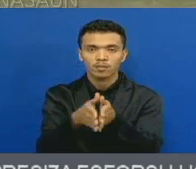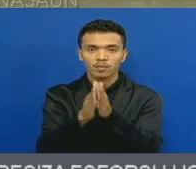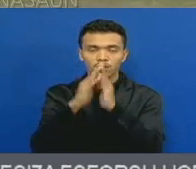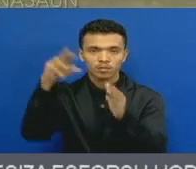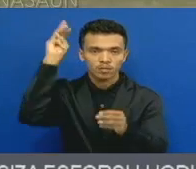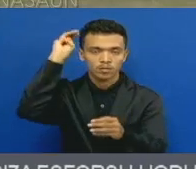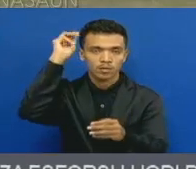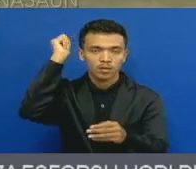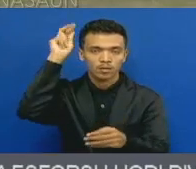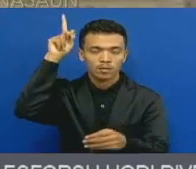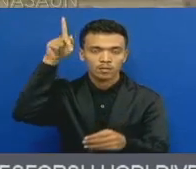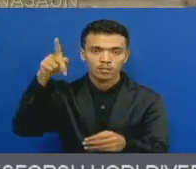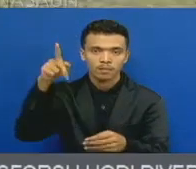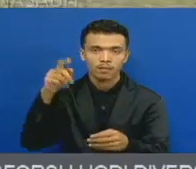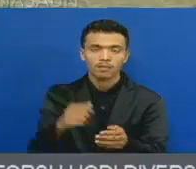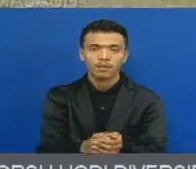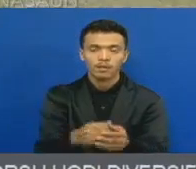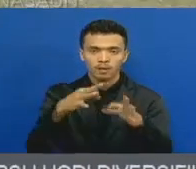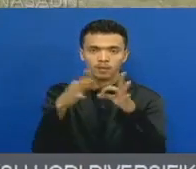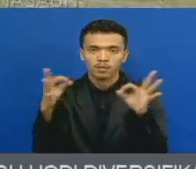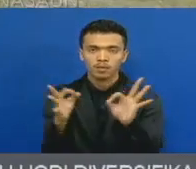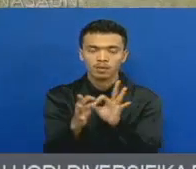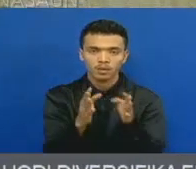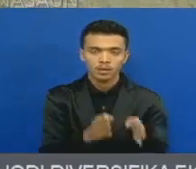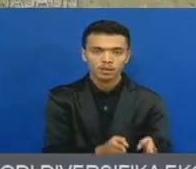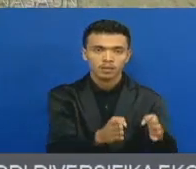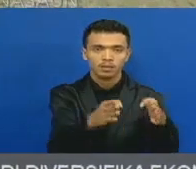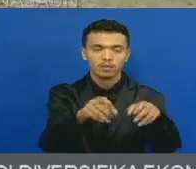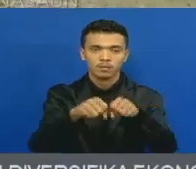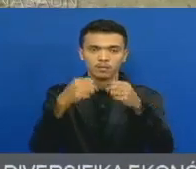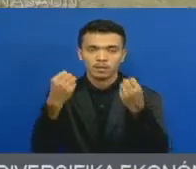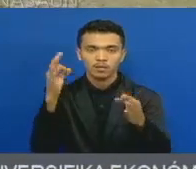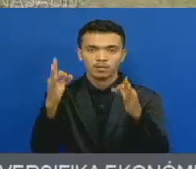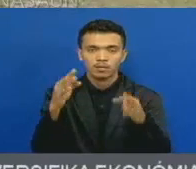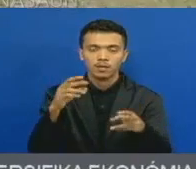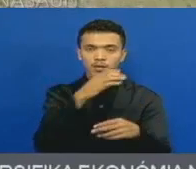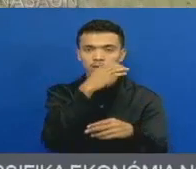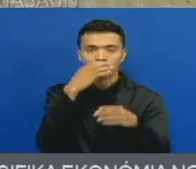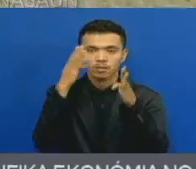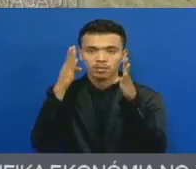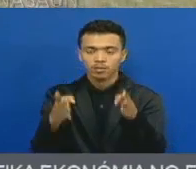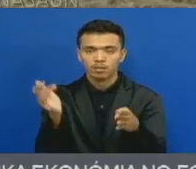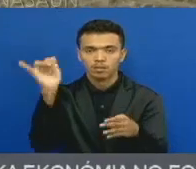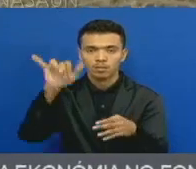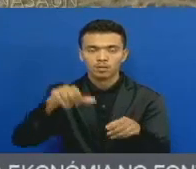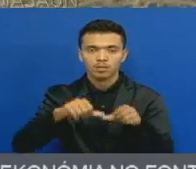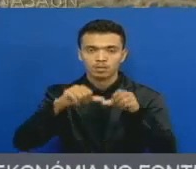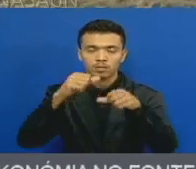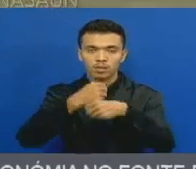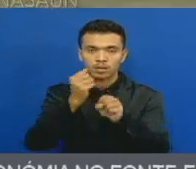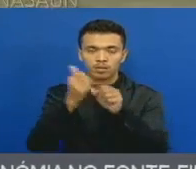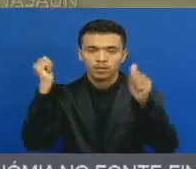do Ministério da Agricultura no Pesca, ato normaliza a irrigação NBAT. Não é agricultor Sirabele continua a halar atividade